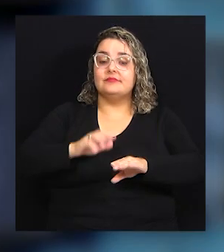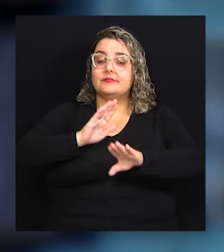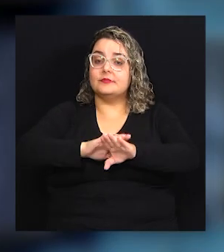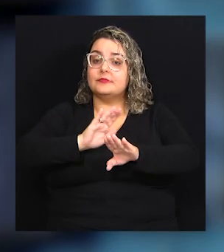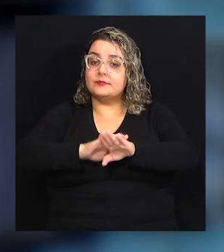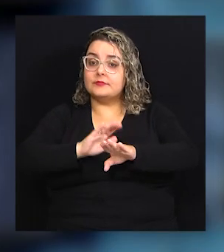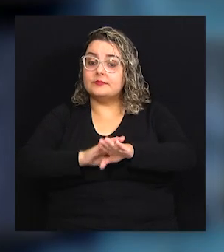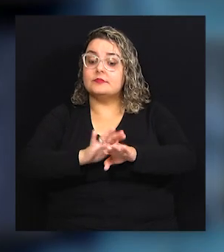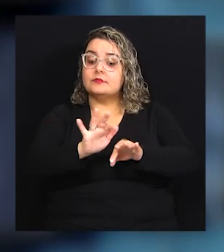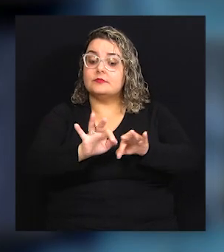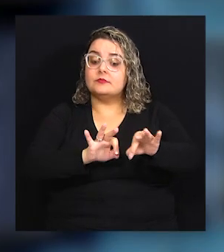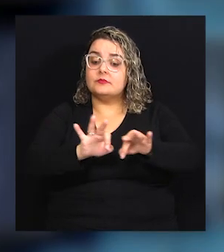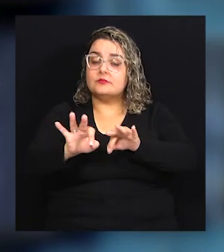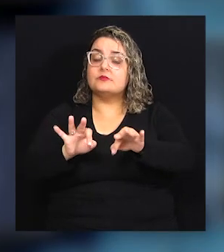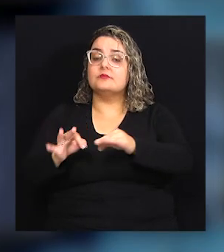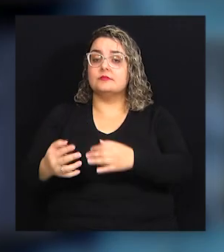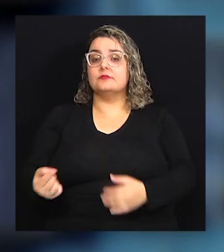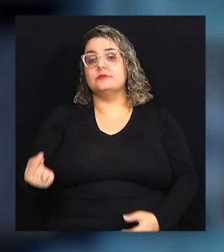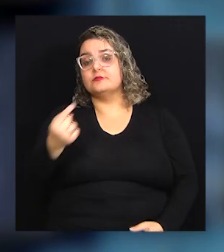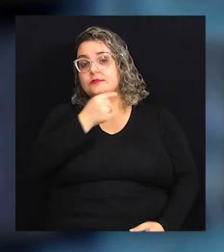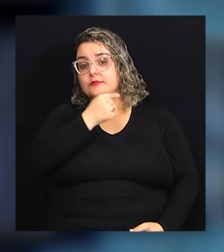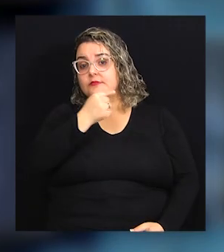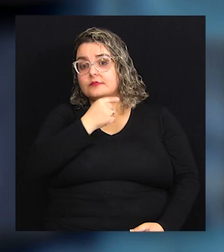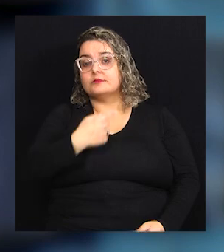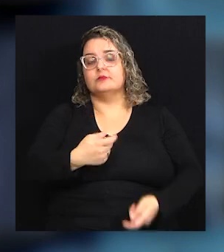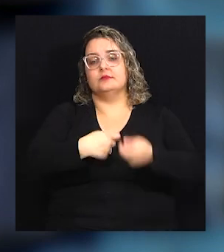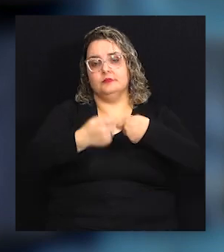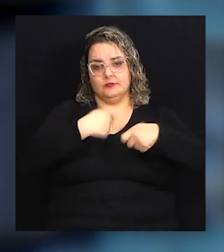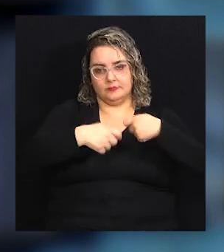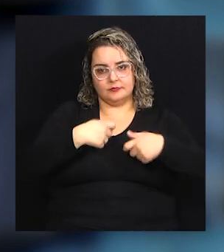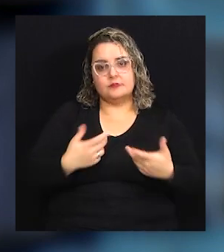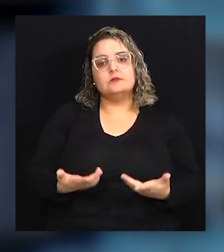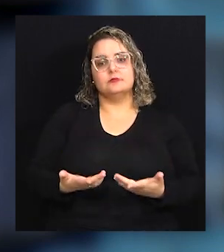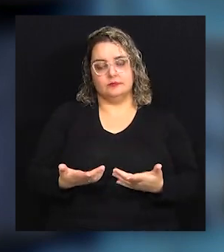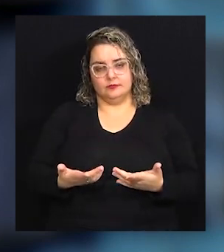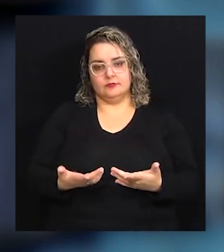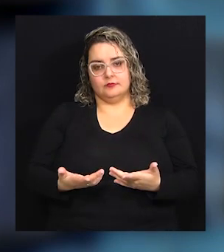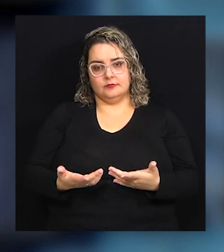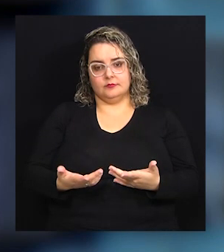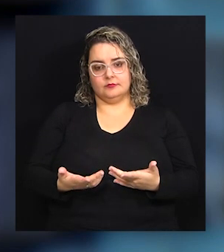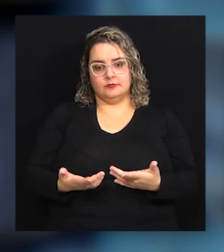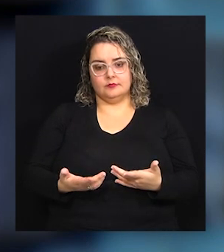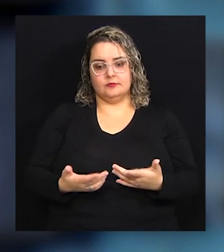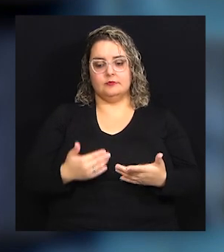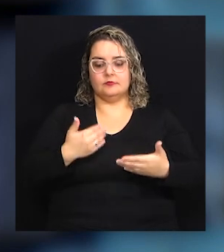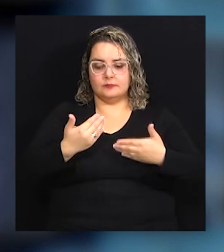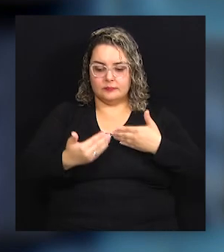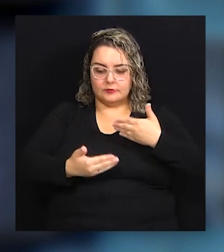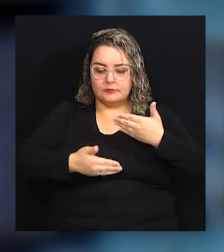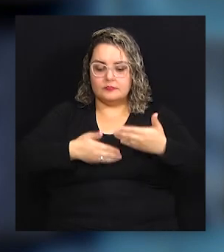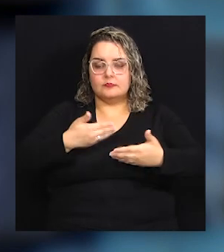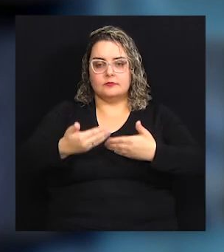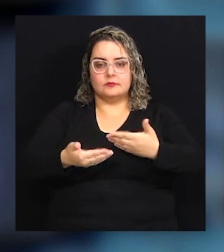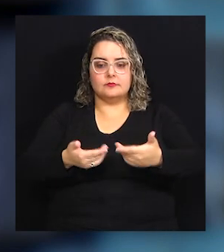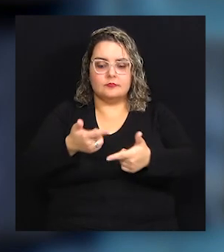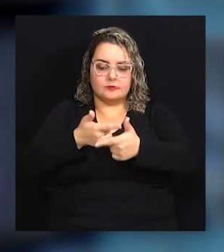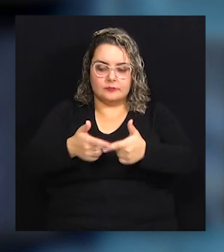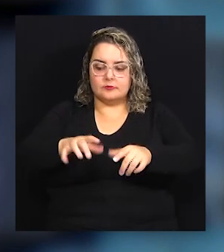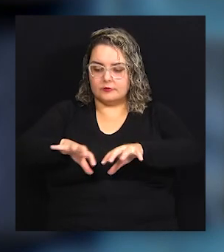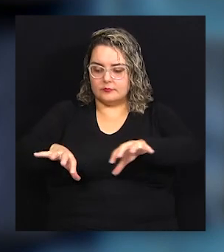elas começam a ser organizadas lá no administrativo. E vai